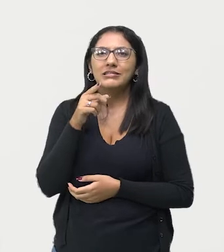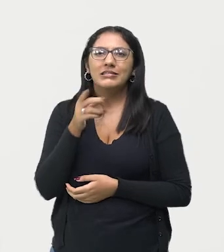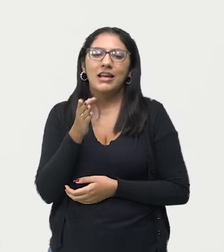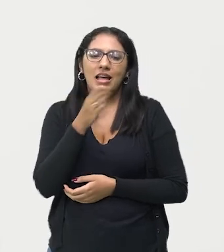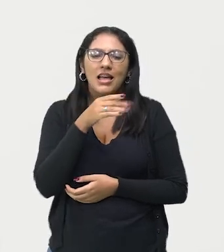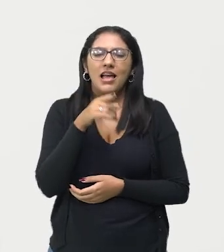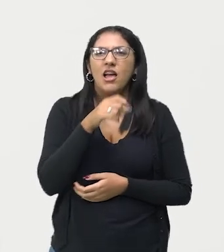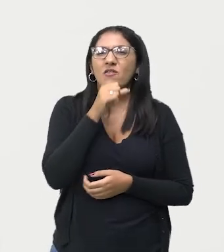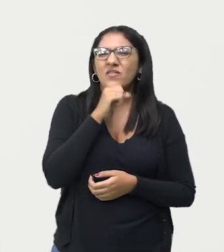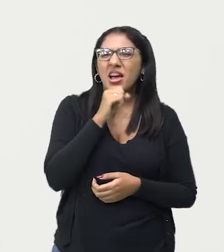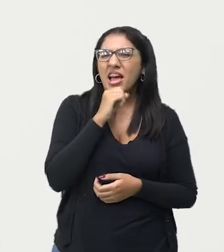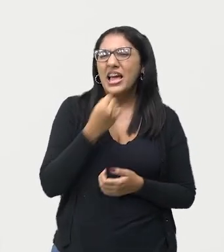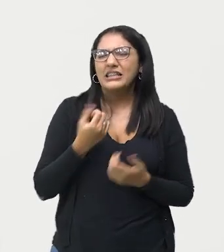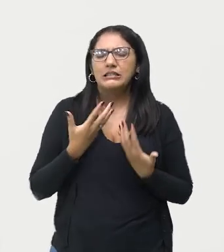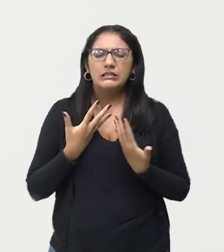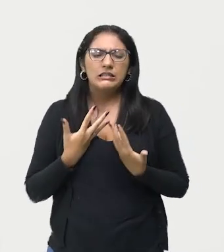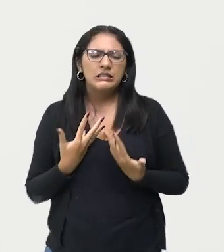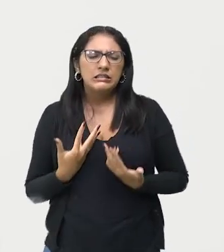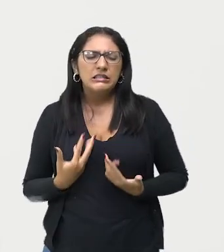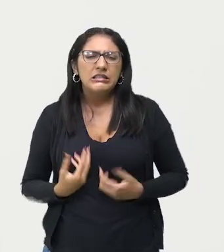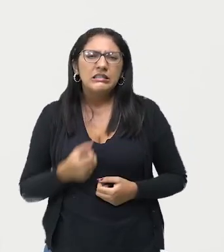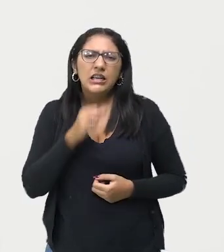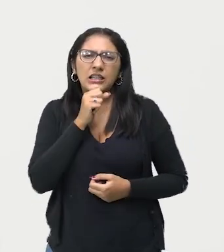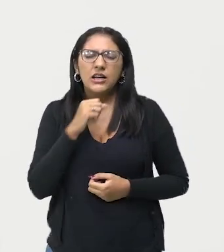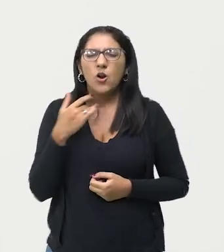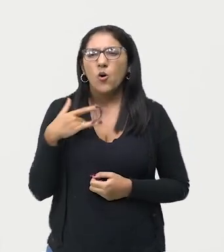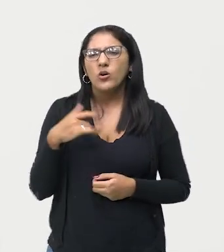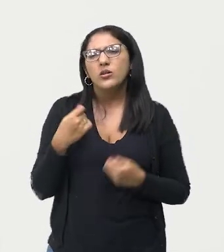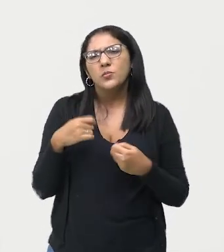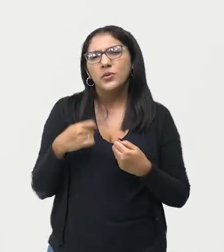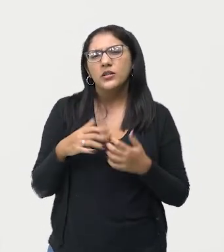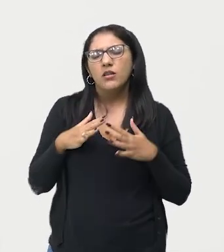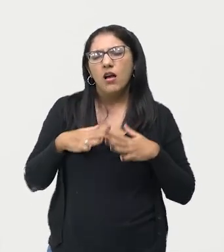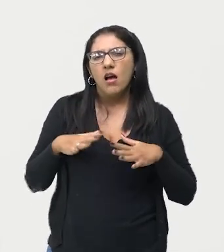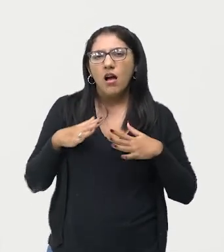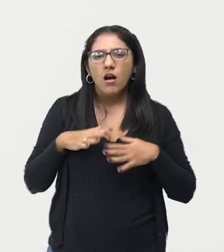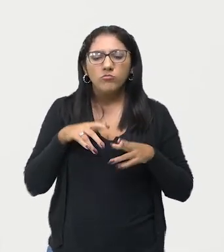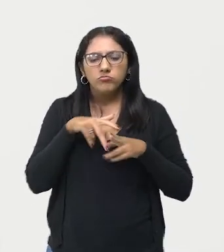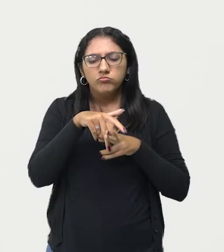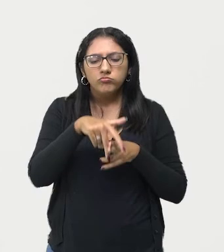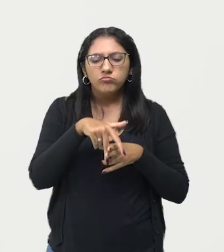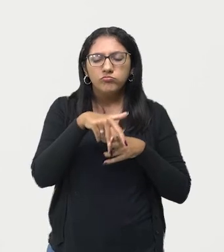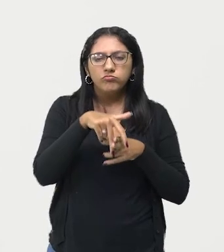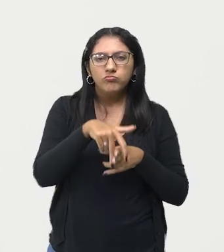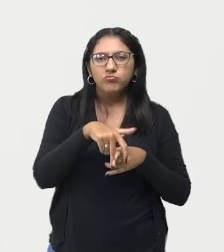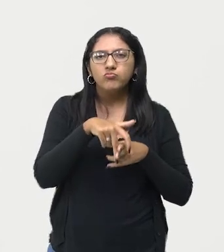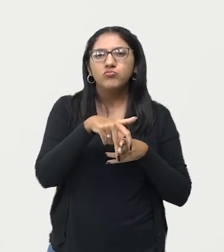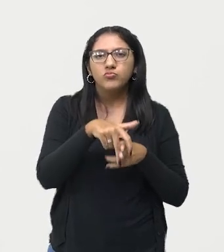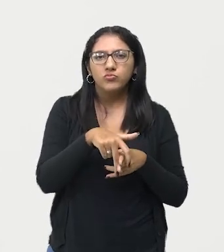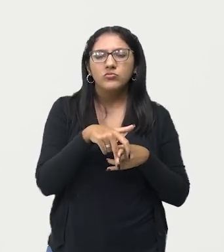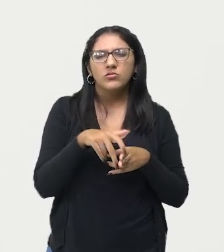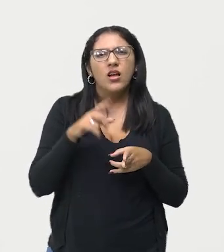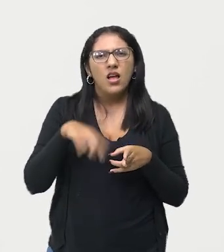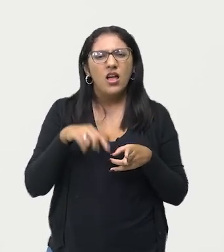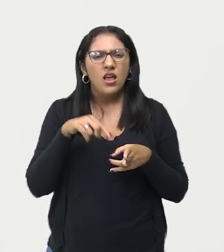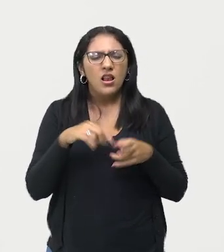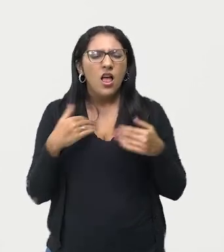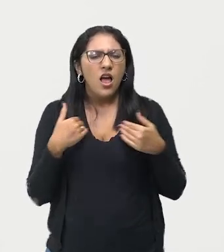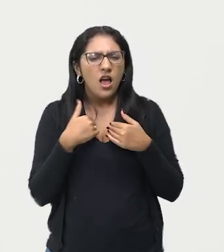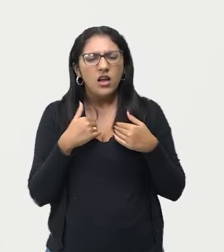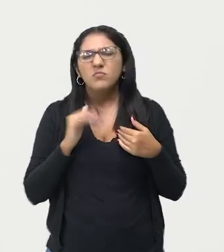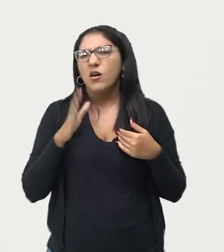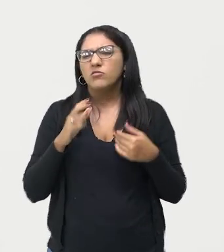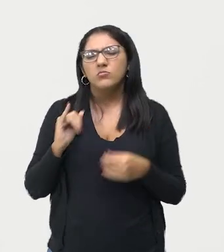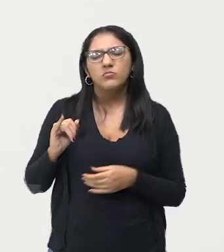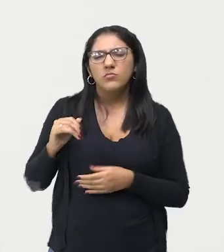está mais cansado, então merece descansar e seguir montado no burro, porque o burro, né, é um animal que está acostumado ali, então está